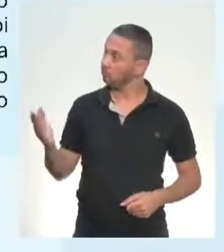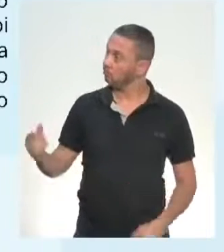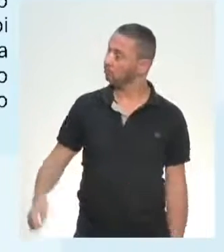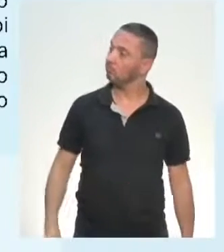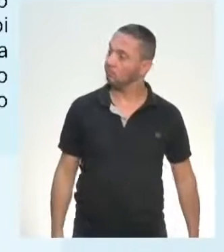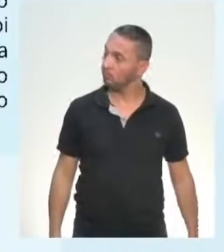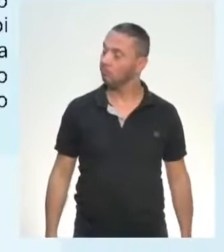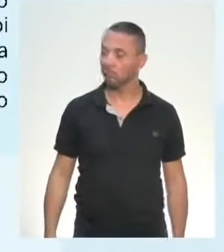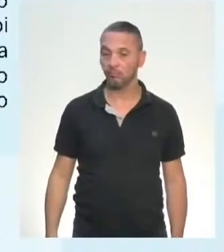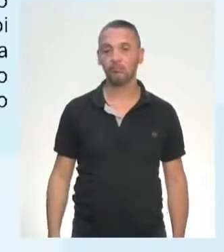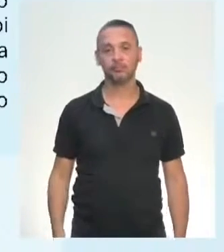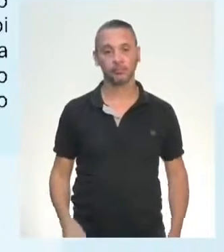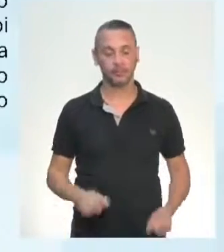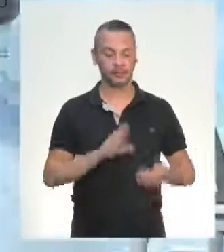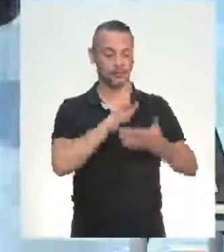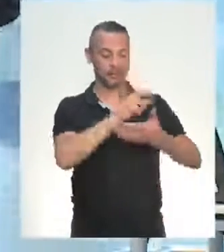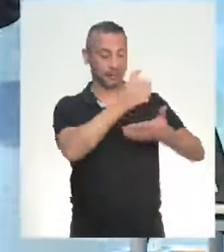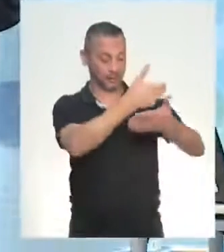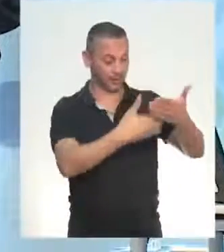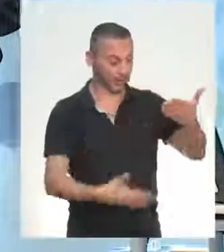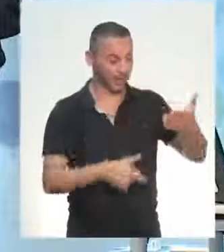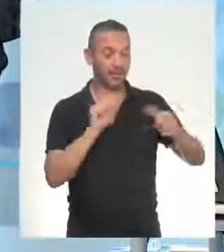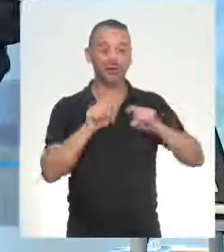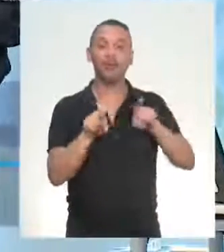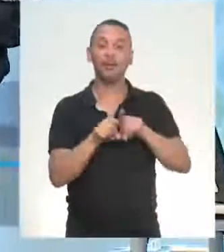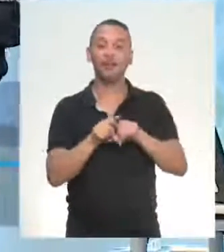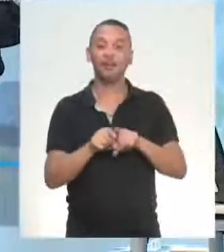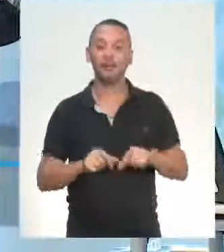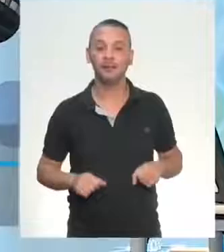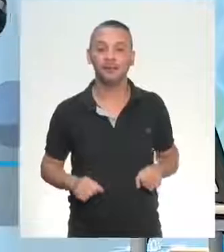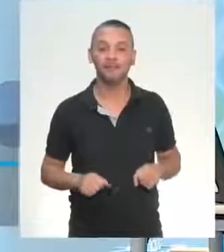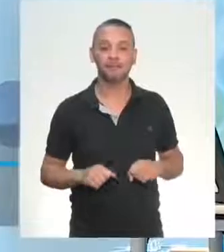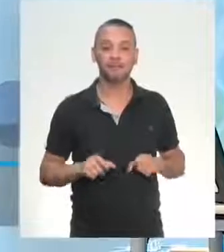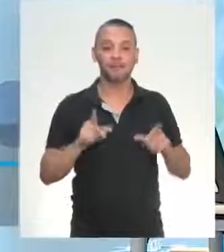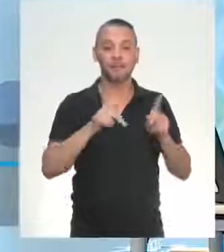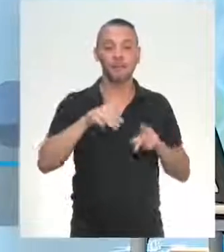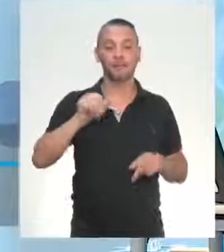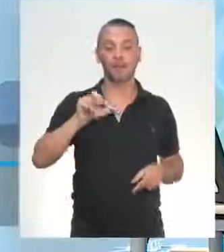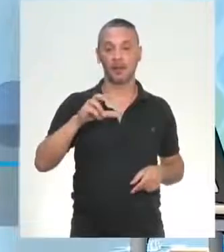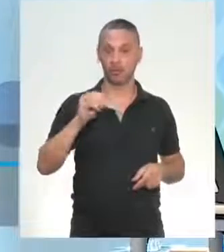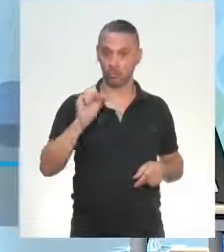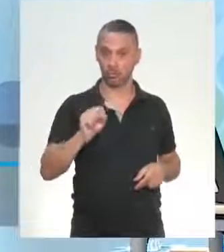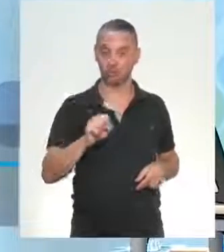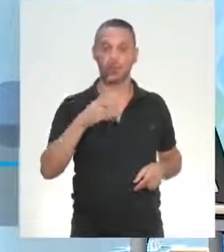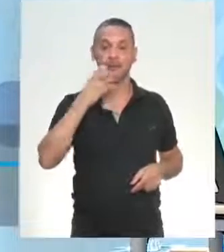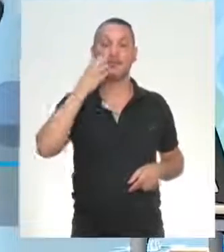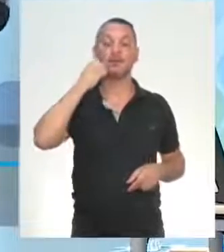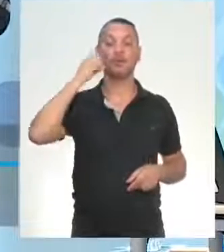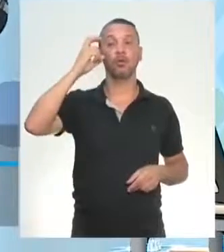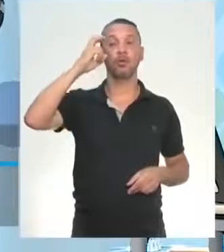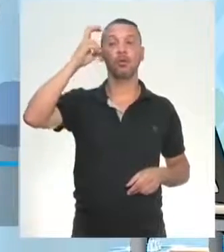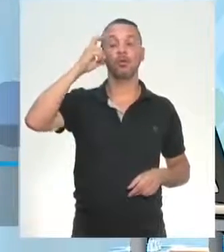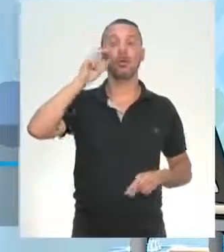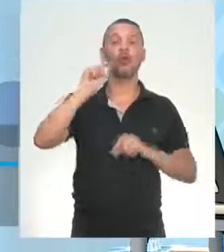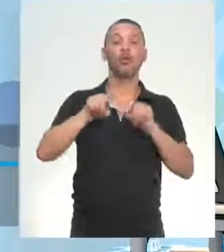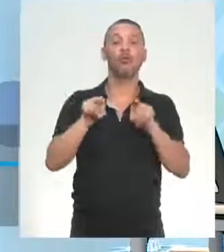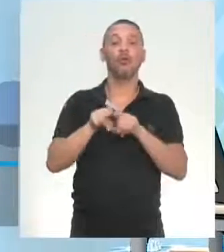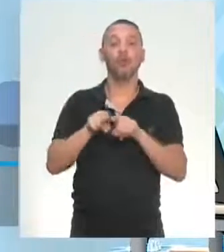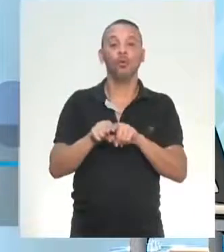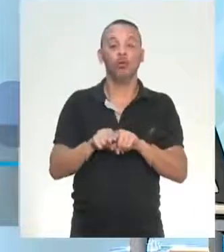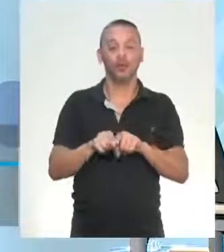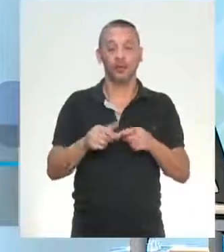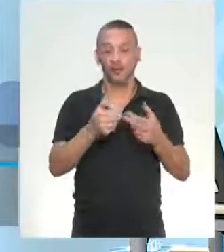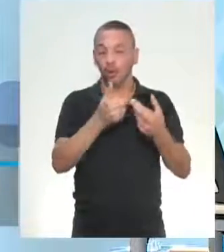1988. Legal? Já temos aqui uma resposta, galerinha. Vamos lá, professor Marcos. Patrimônio cultural são